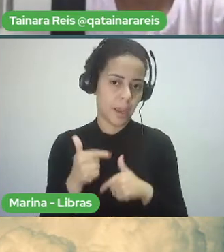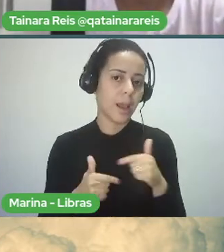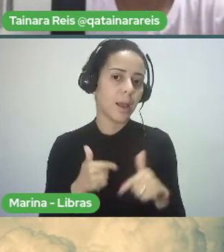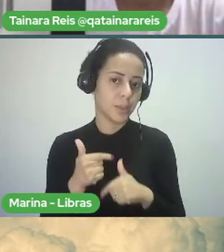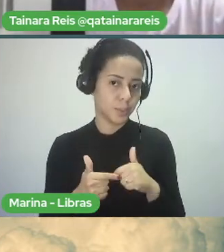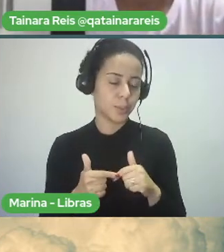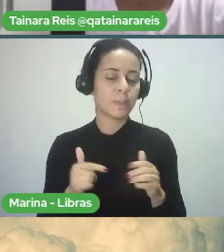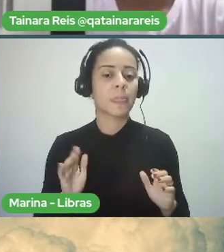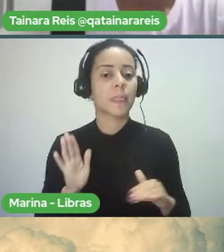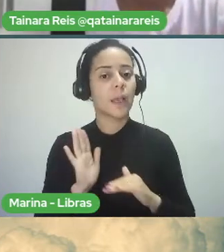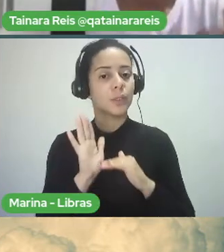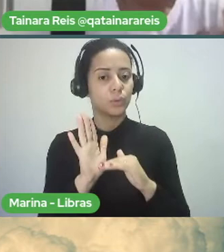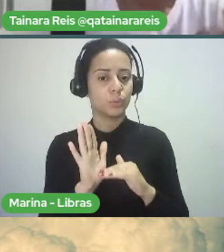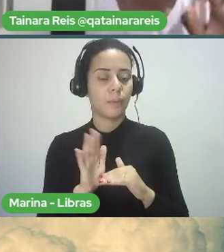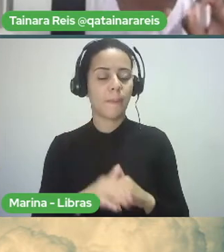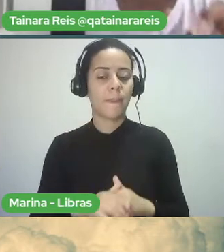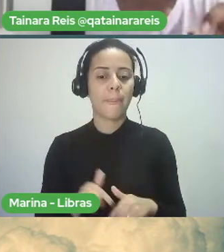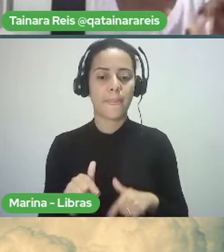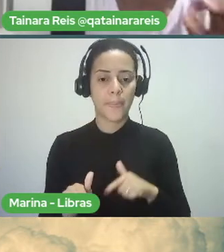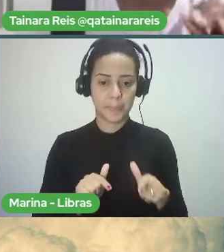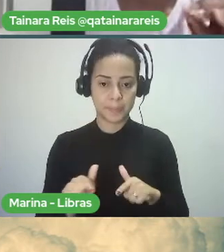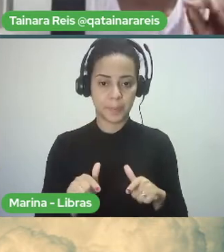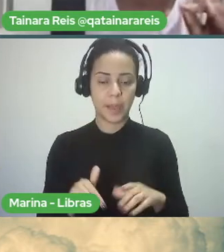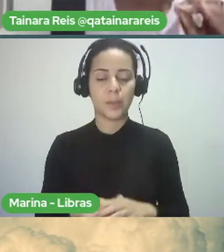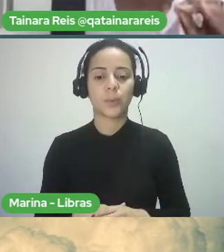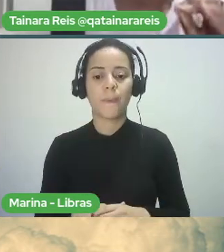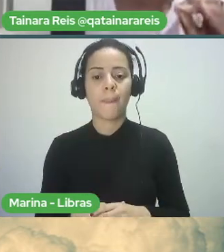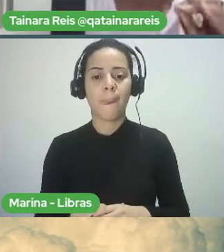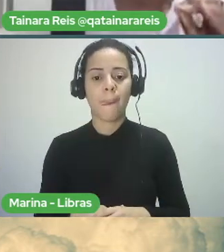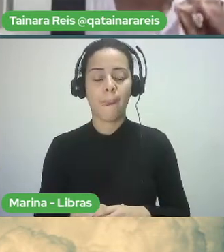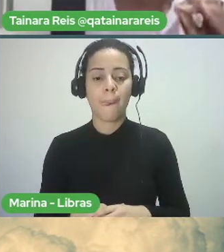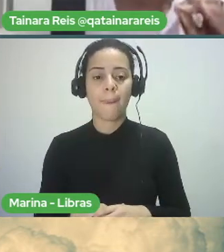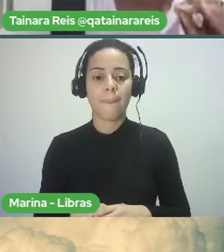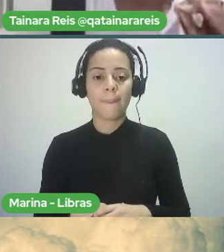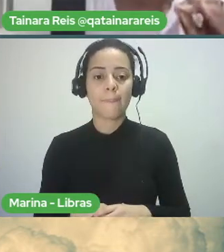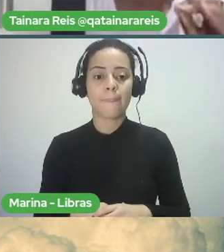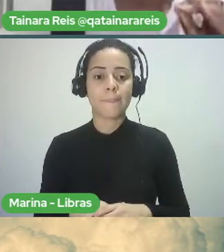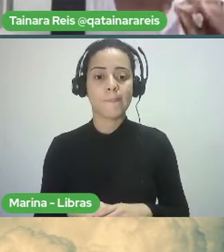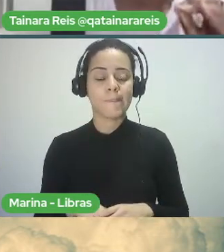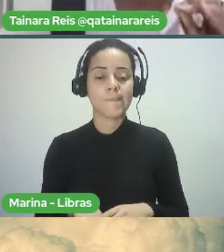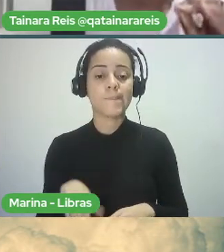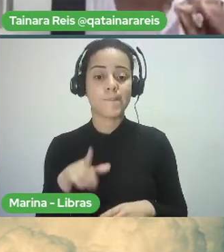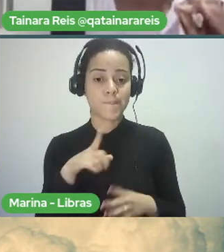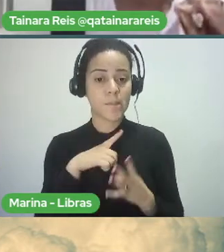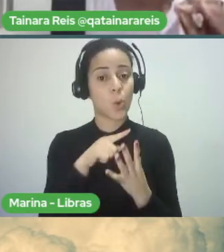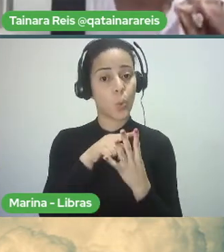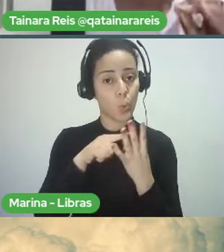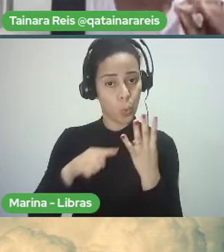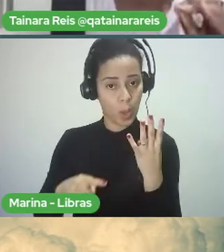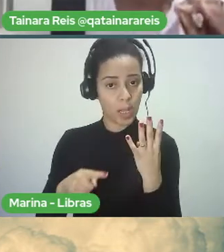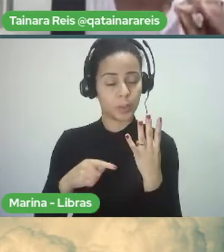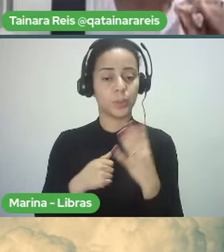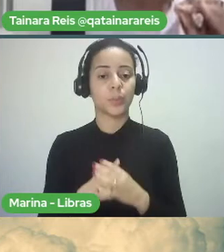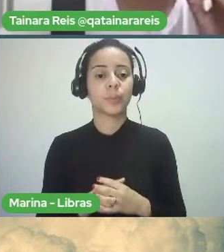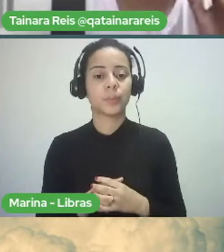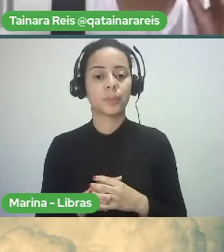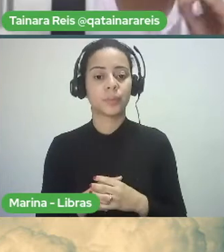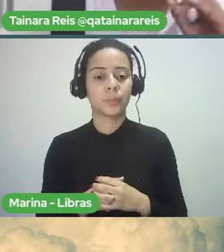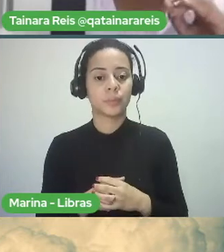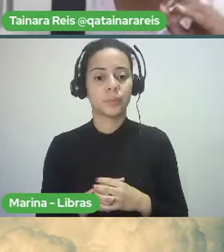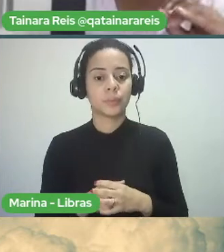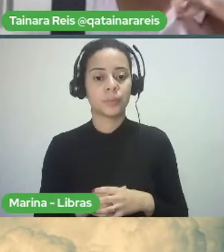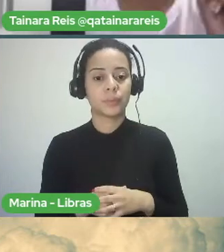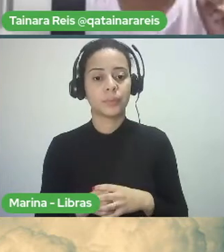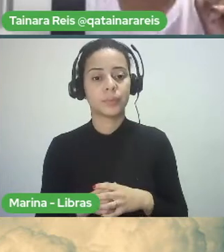vocês. As últimas práticas são essas 4, vou passar rapidamente por elas. Primeiro é gerenciar débitos